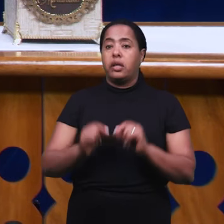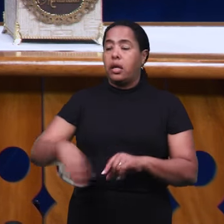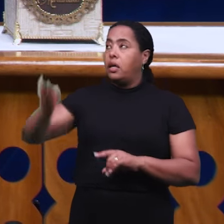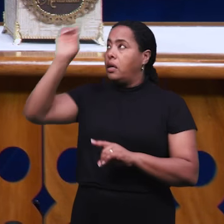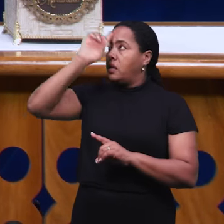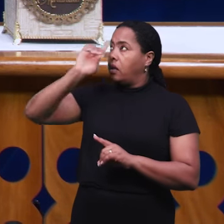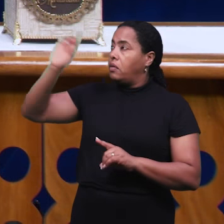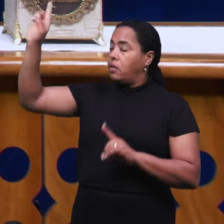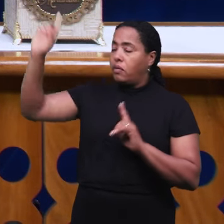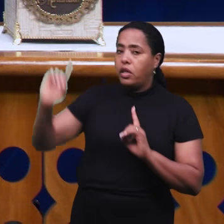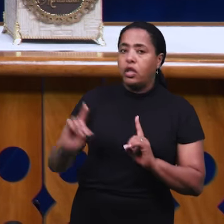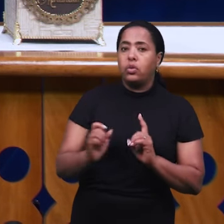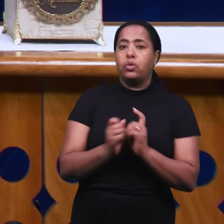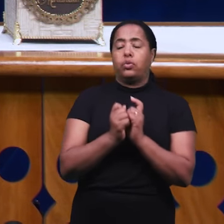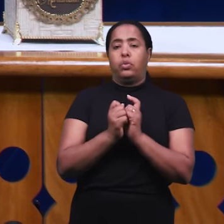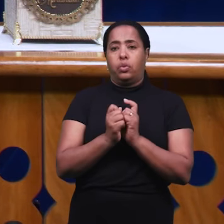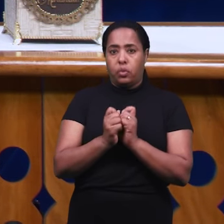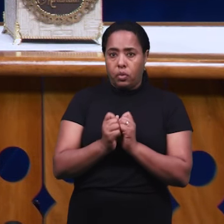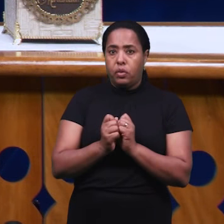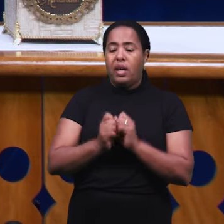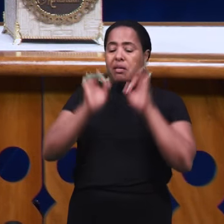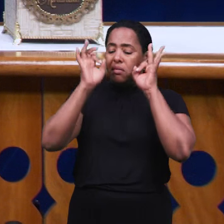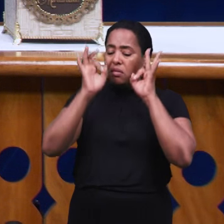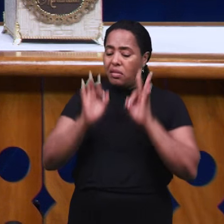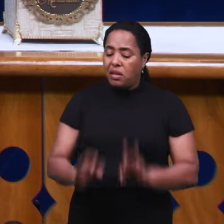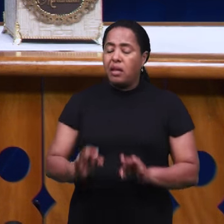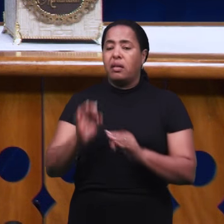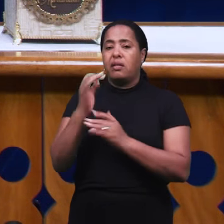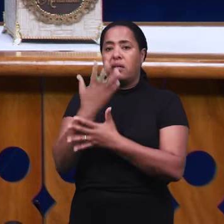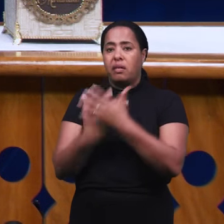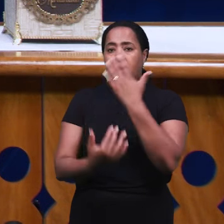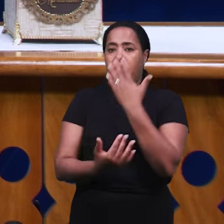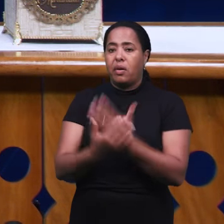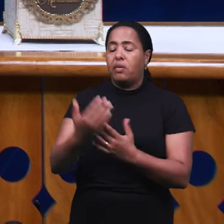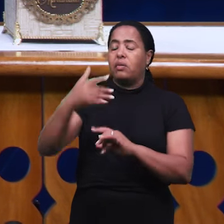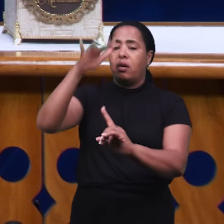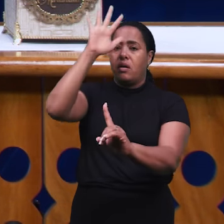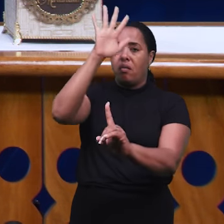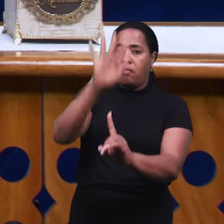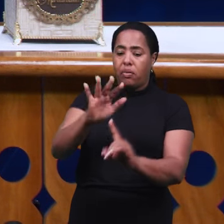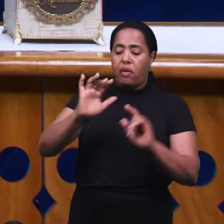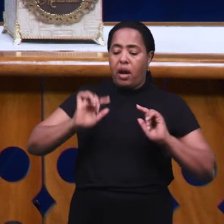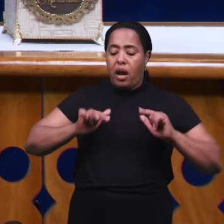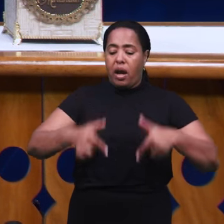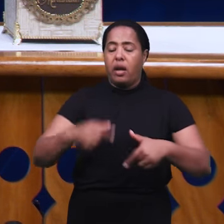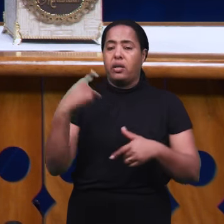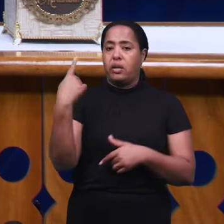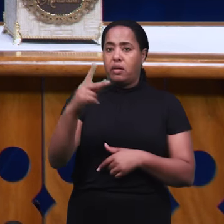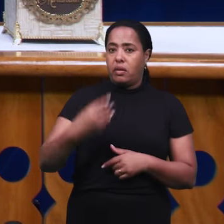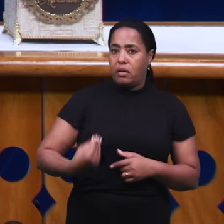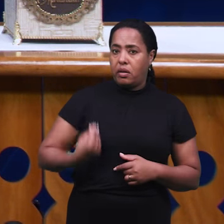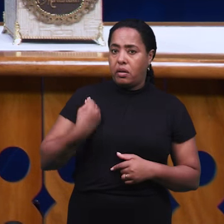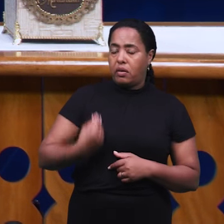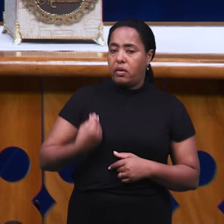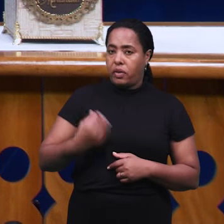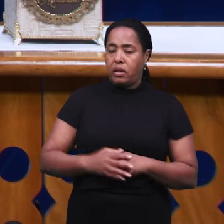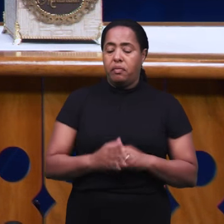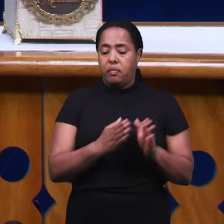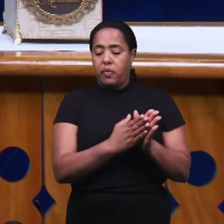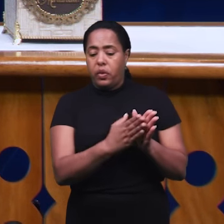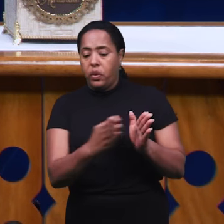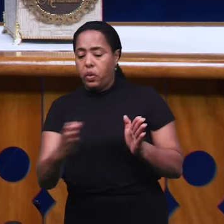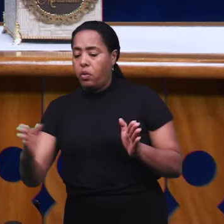Senhor vai estar contigo. É uma garantia que a mão do Senhor vai estar sobre a sua vida. Ainda no ministério de